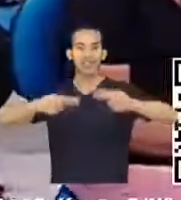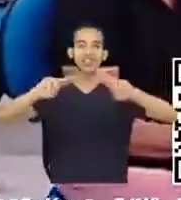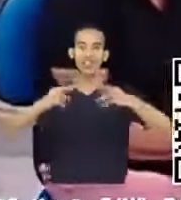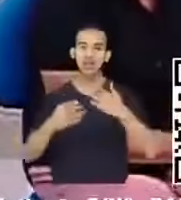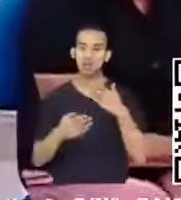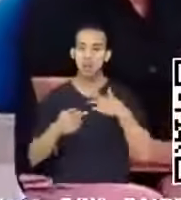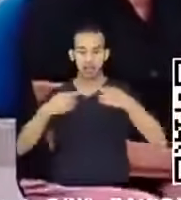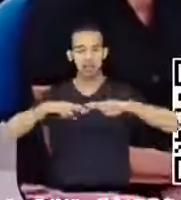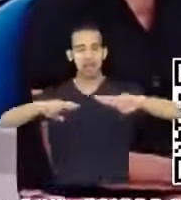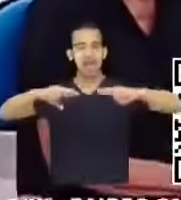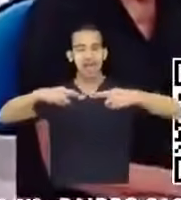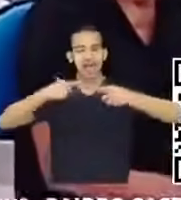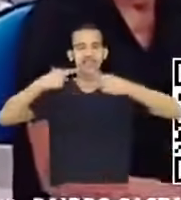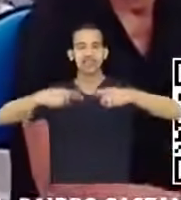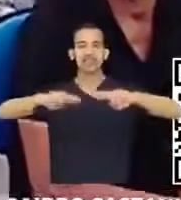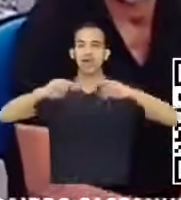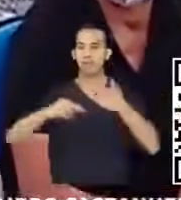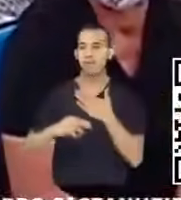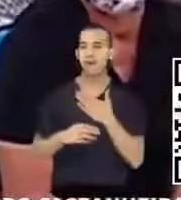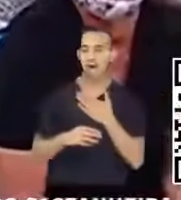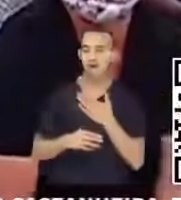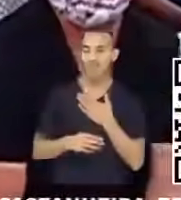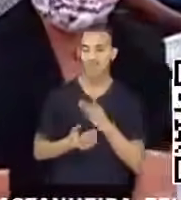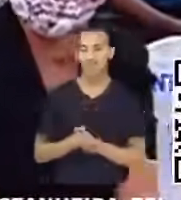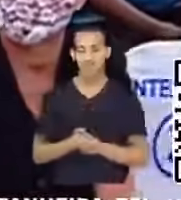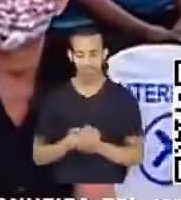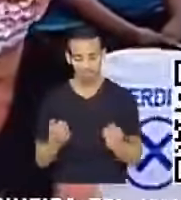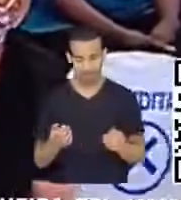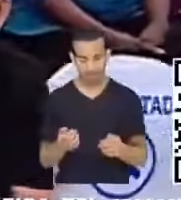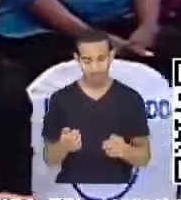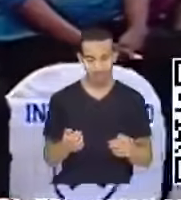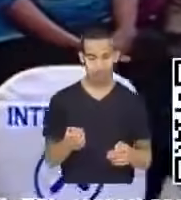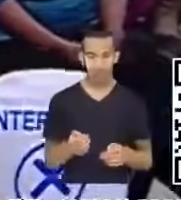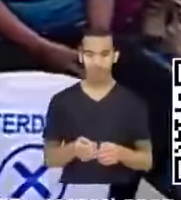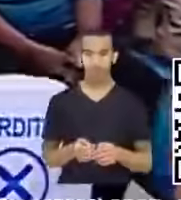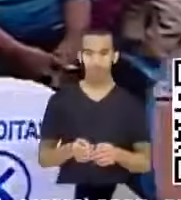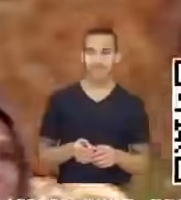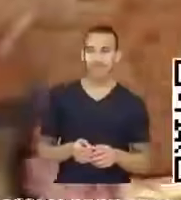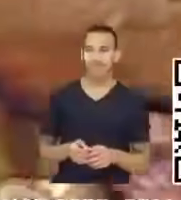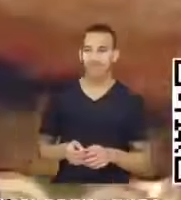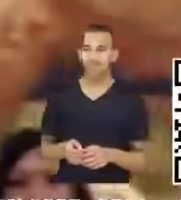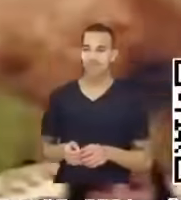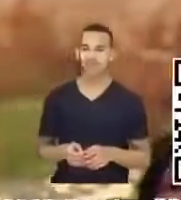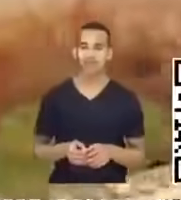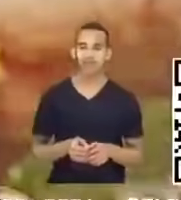repousar na rede a pegadinha do ombro balanço né